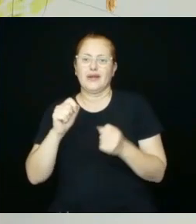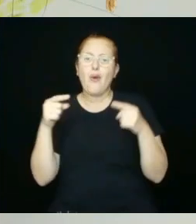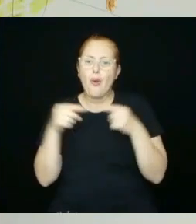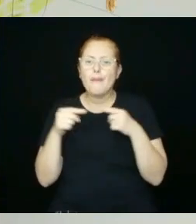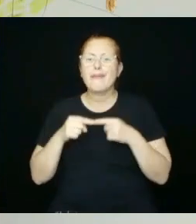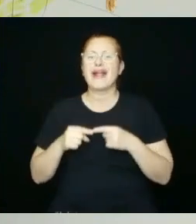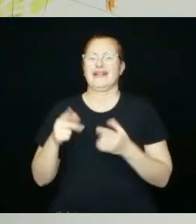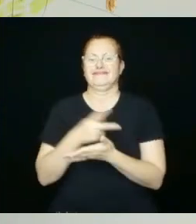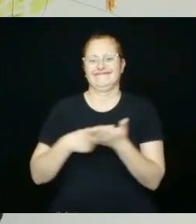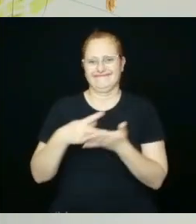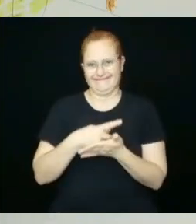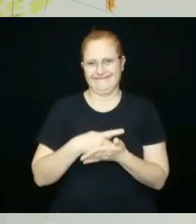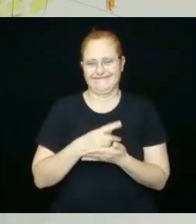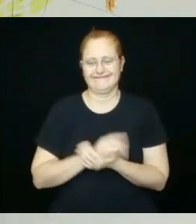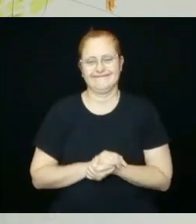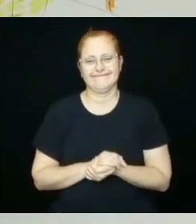desenho,